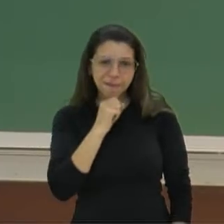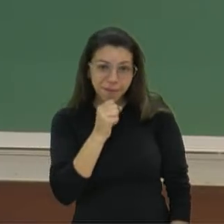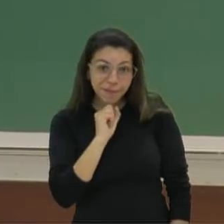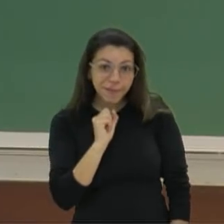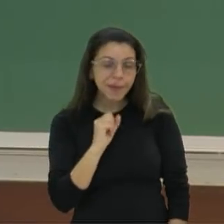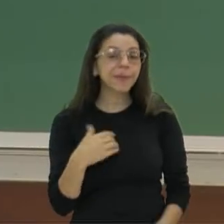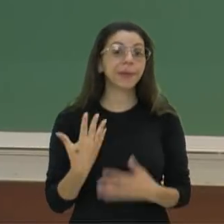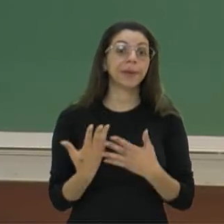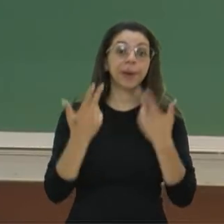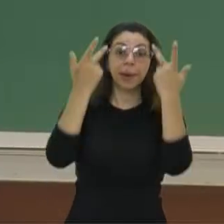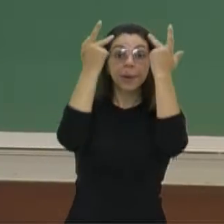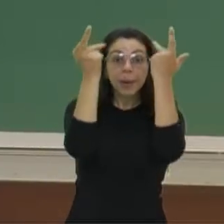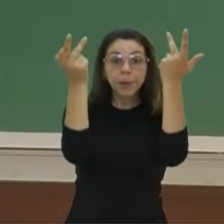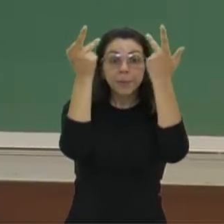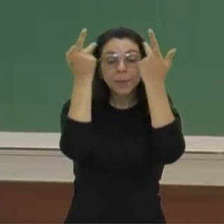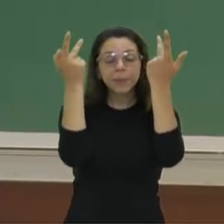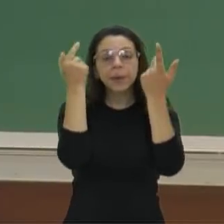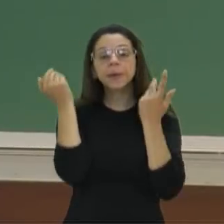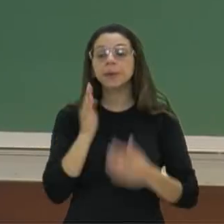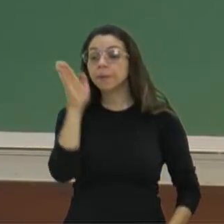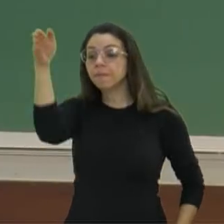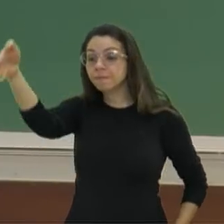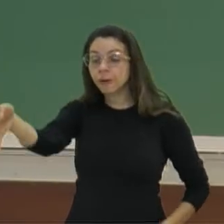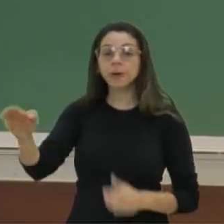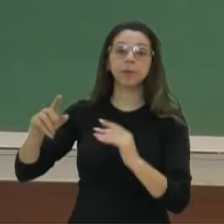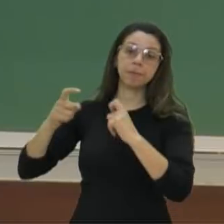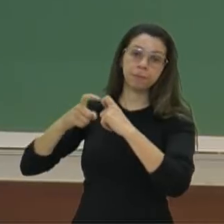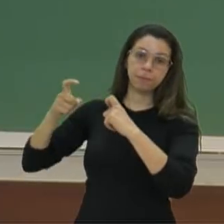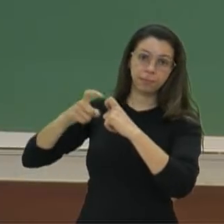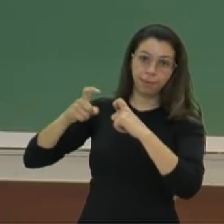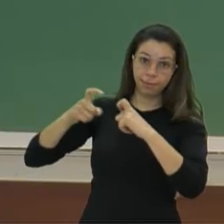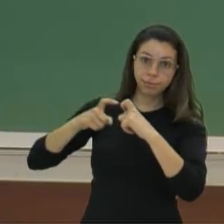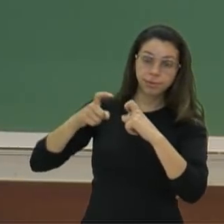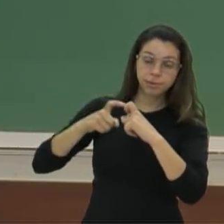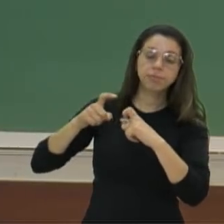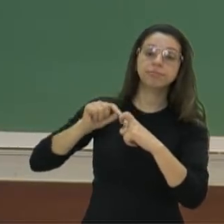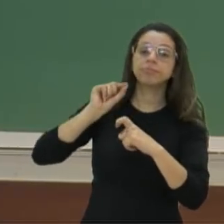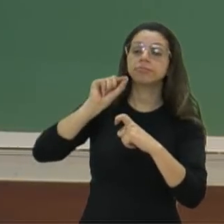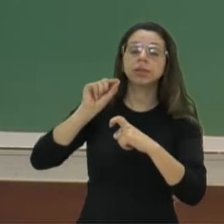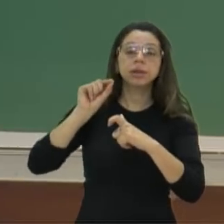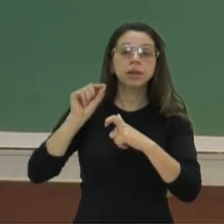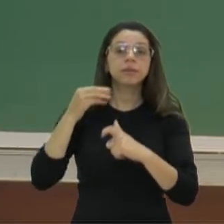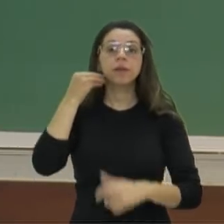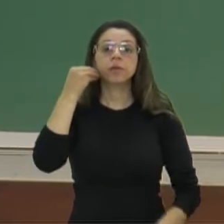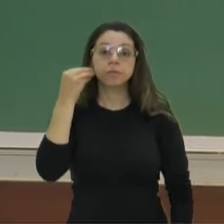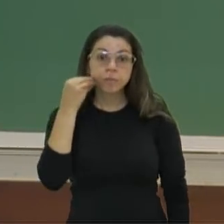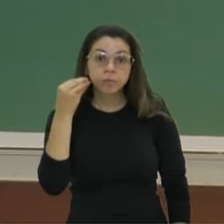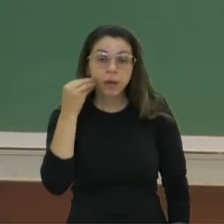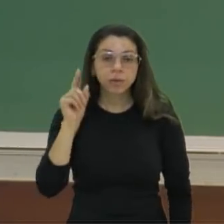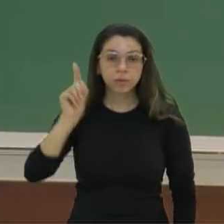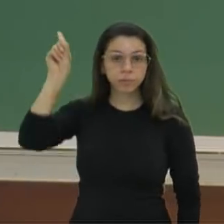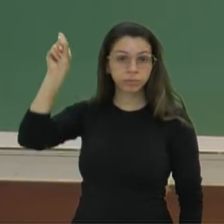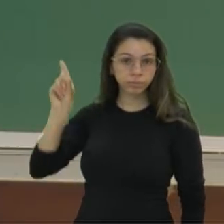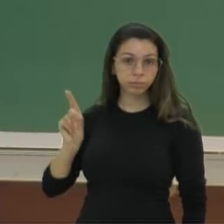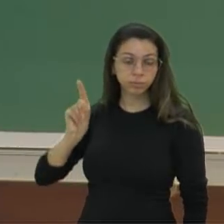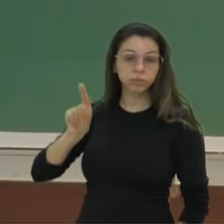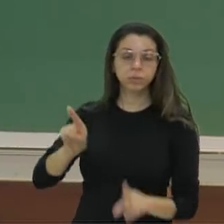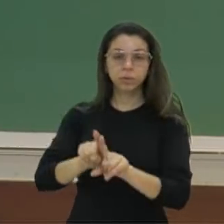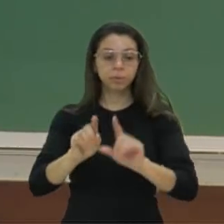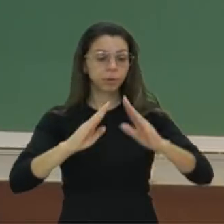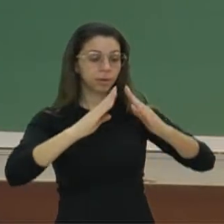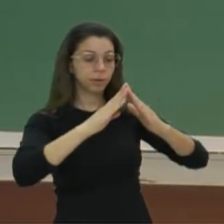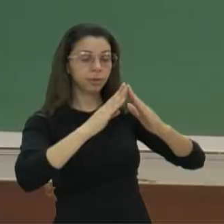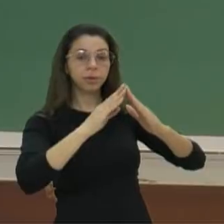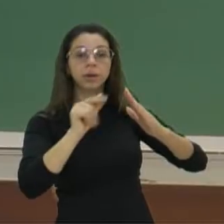muito natural que quando nós vamos ao oftalmologista, ele faça esse teste conosco. Ou alguém na sua casa tem carteira